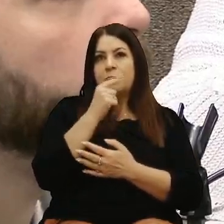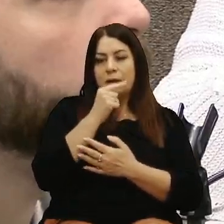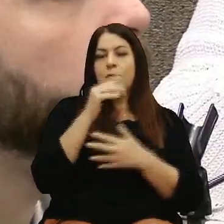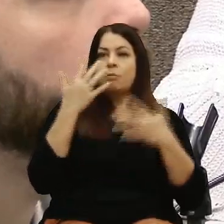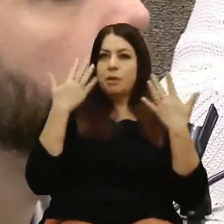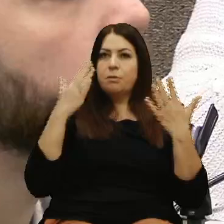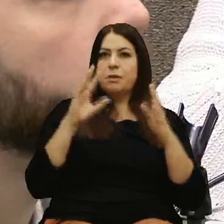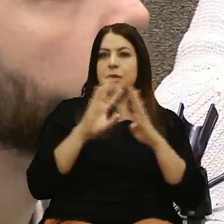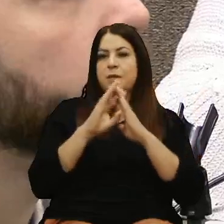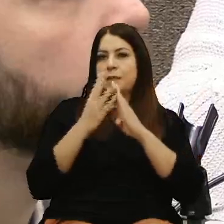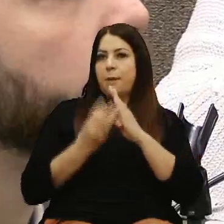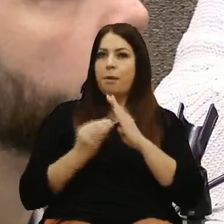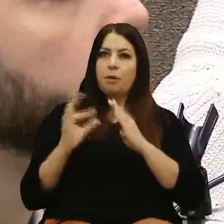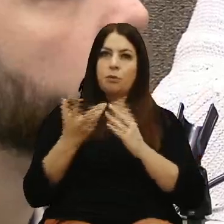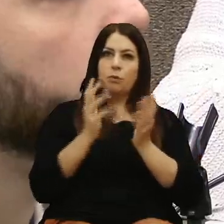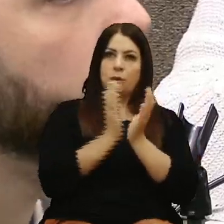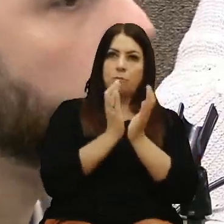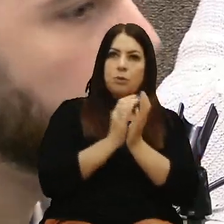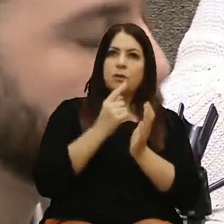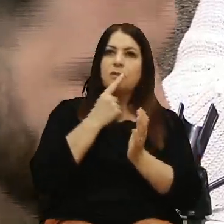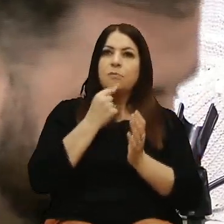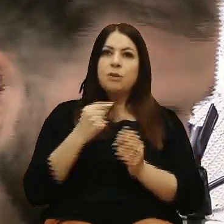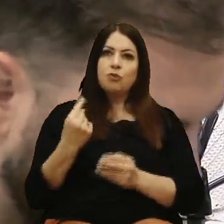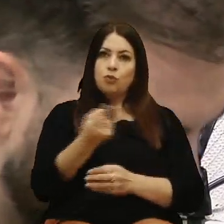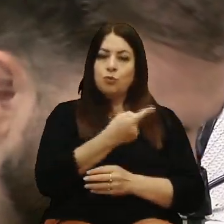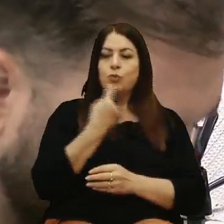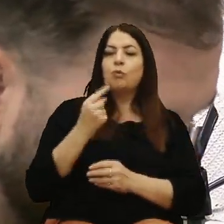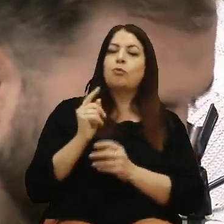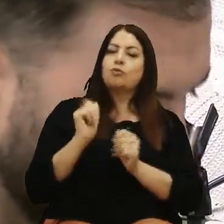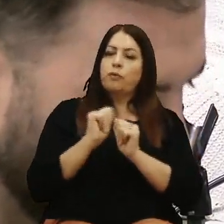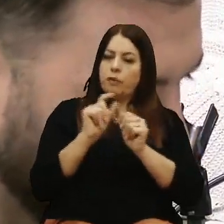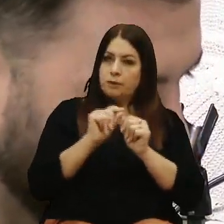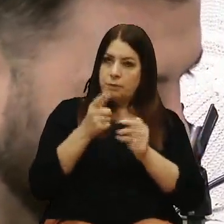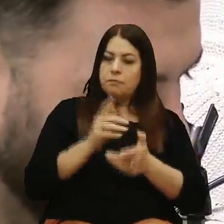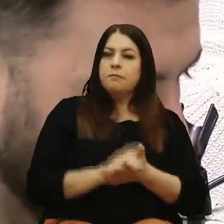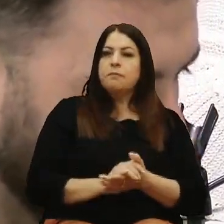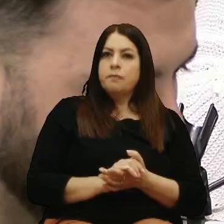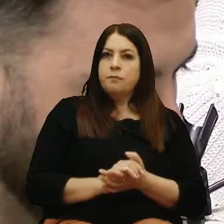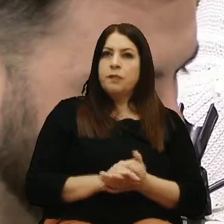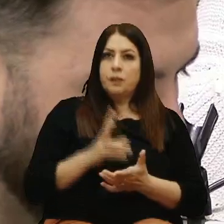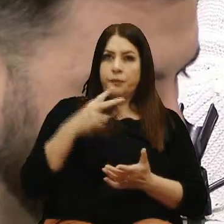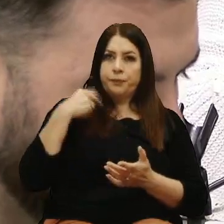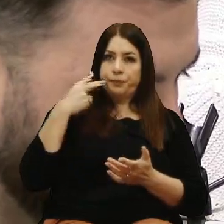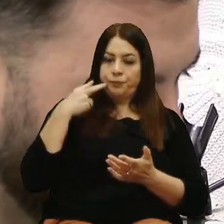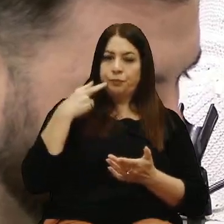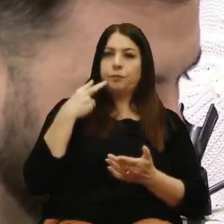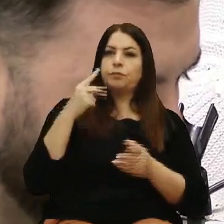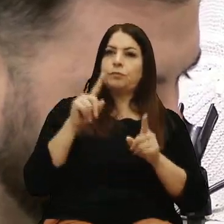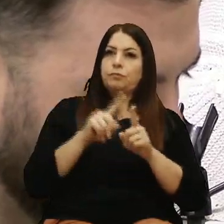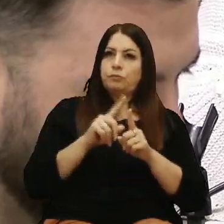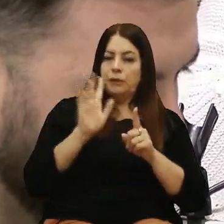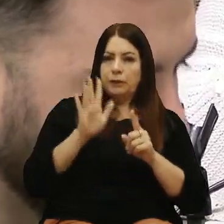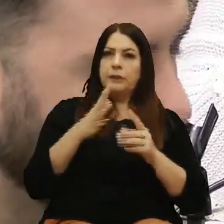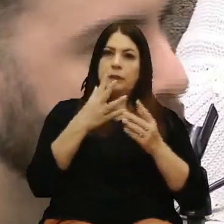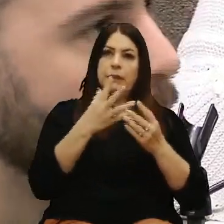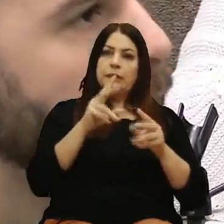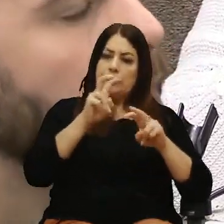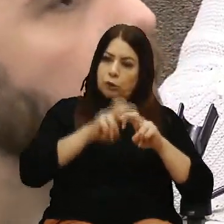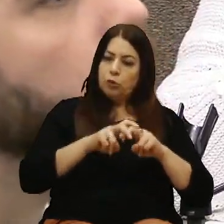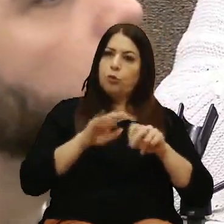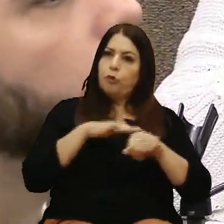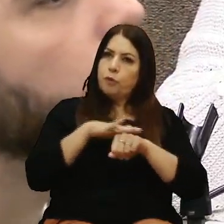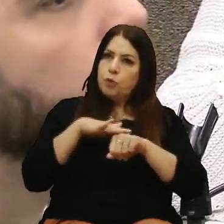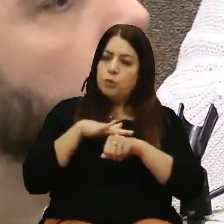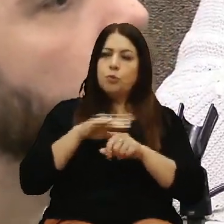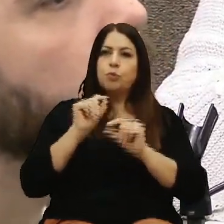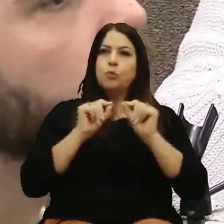parabenizar o SAMAI, toda a equipe, né, em nome do João Wes, toda a equipe que fez isso, e os vereadores, né, ele já sentou conosco para verificar